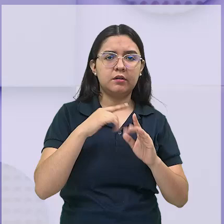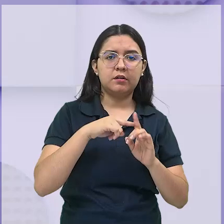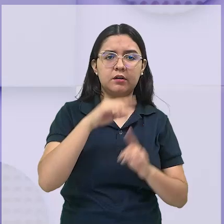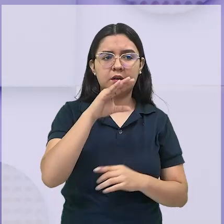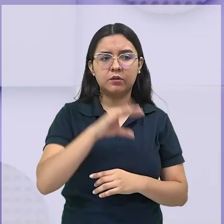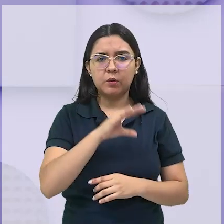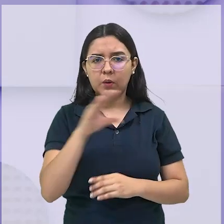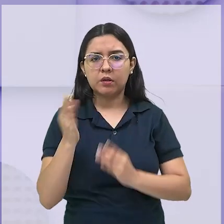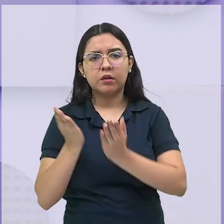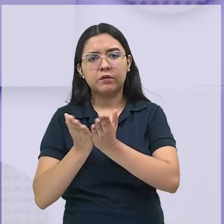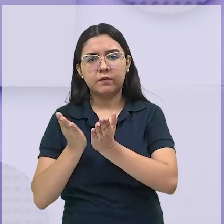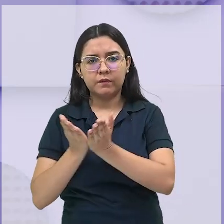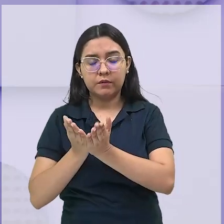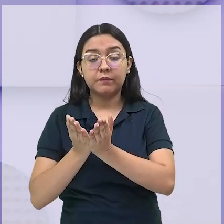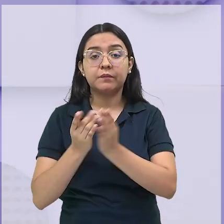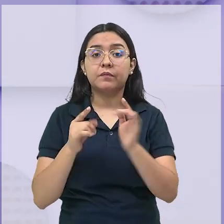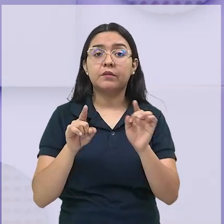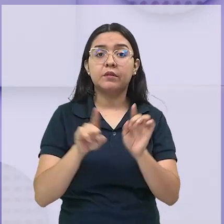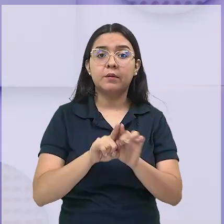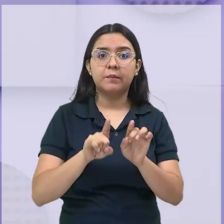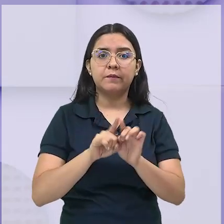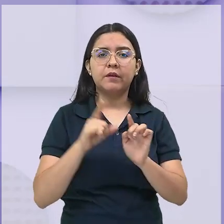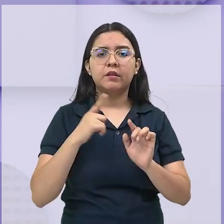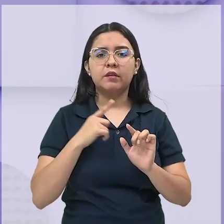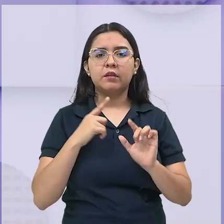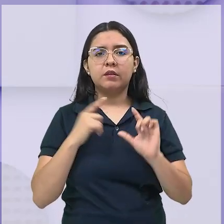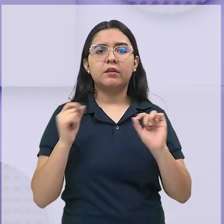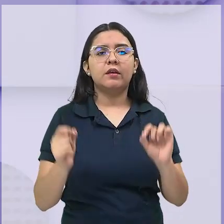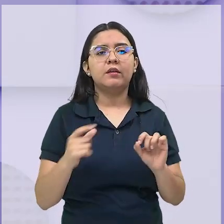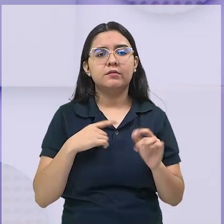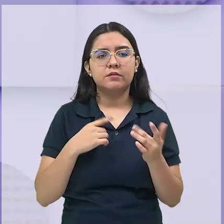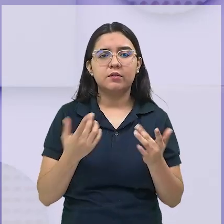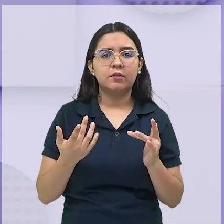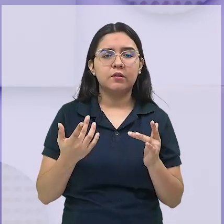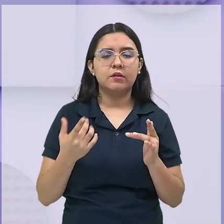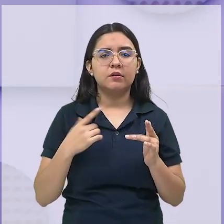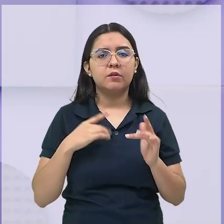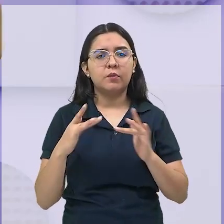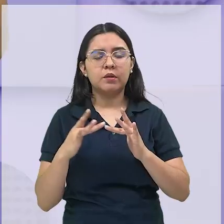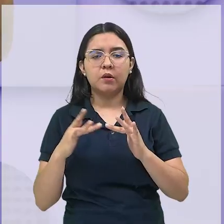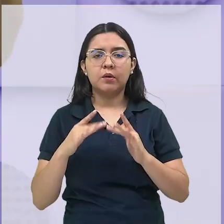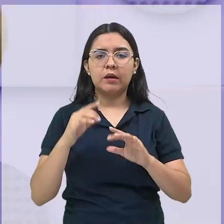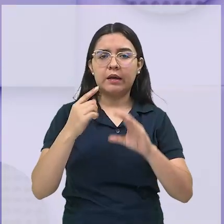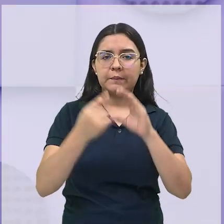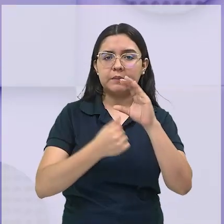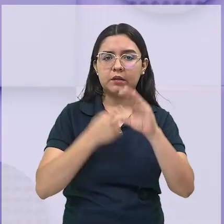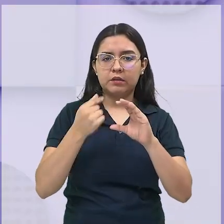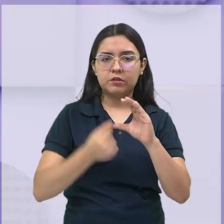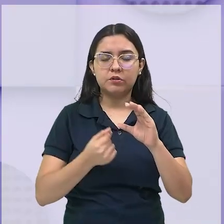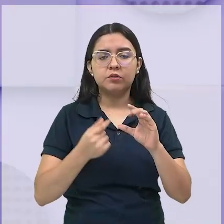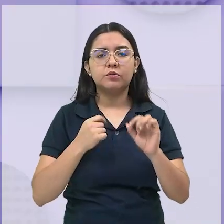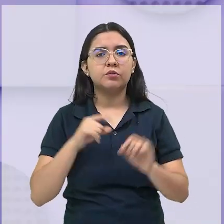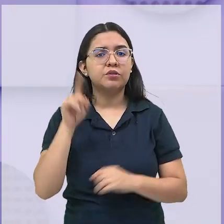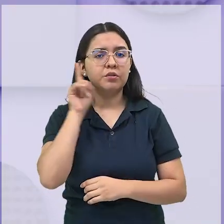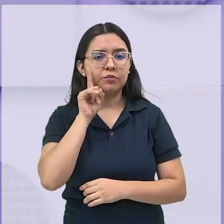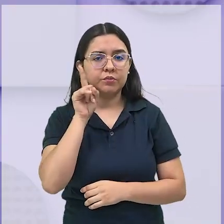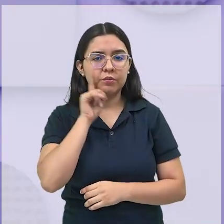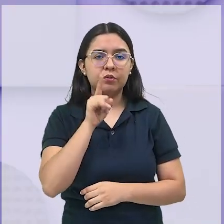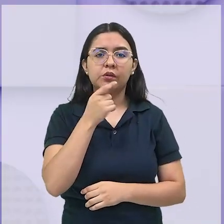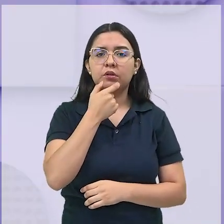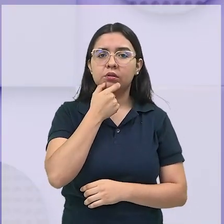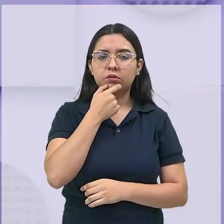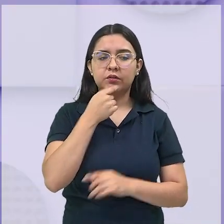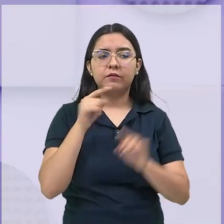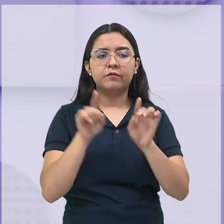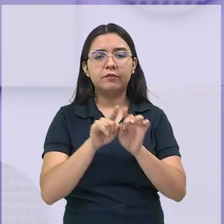mas principalmente das igrejas que vão ter esse contato com o capitalismo na Inglaterra, nos Estados Unidos, vai reolhar